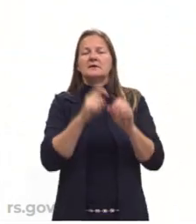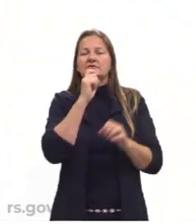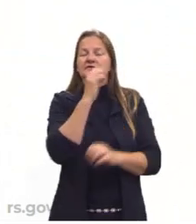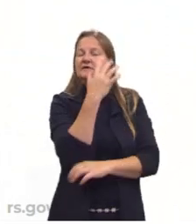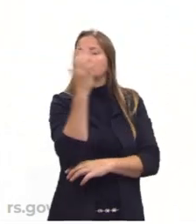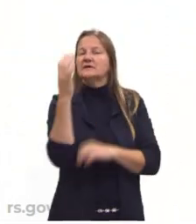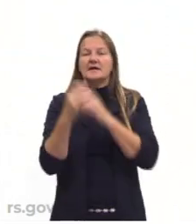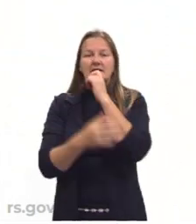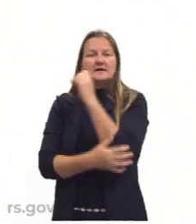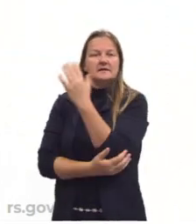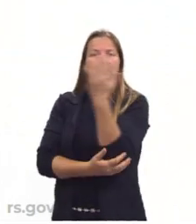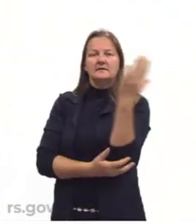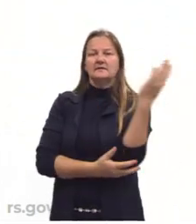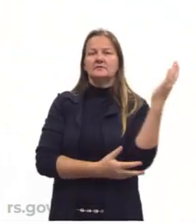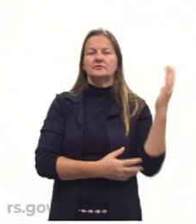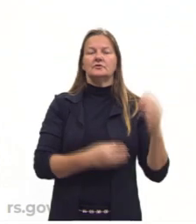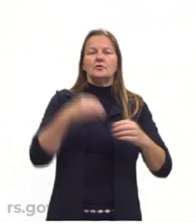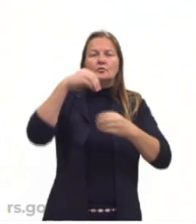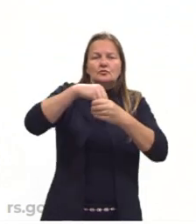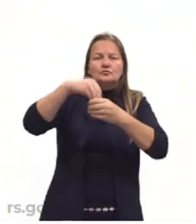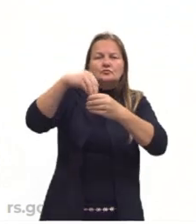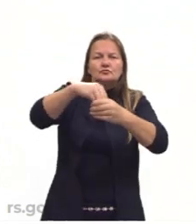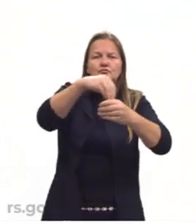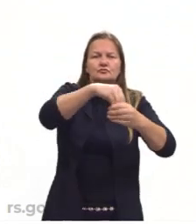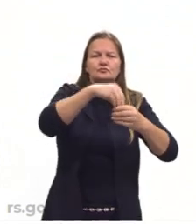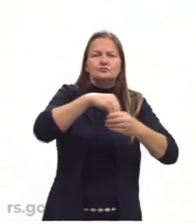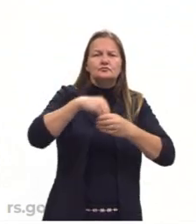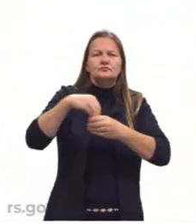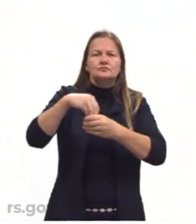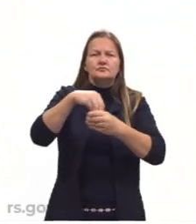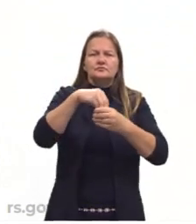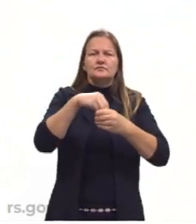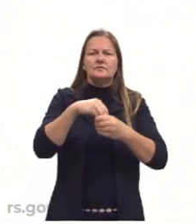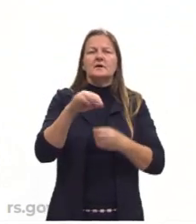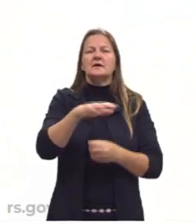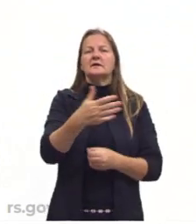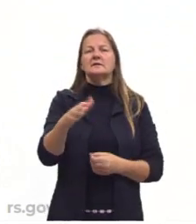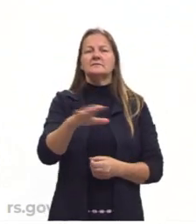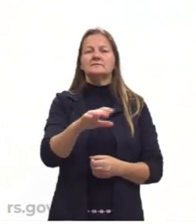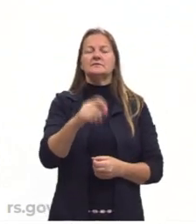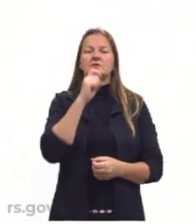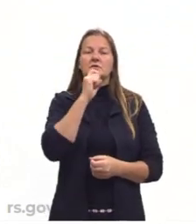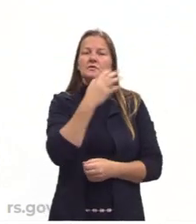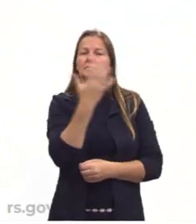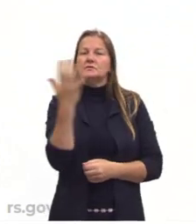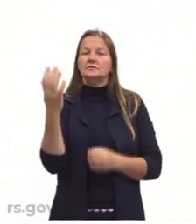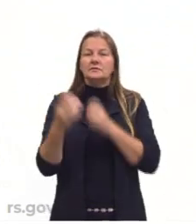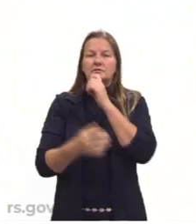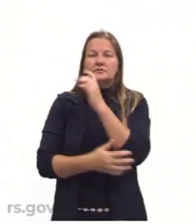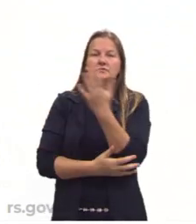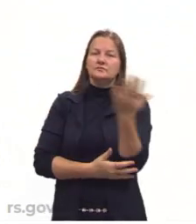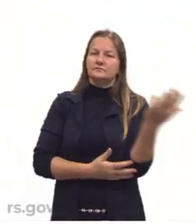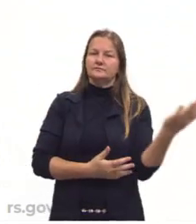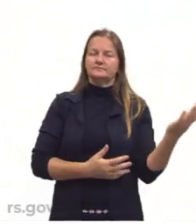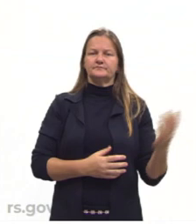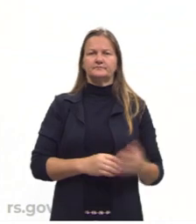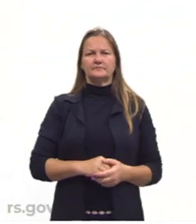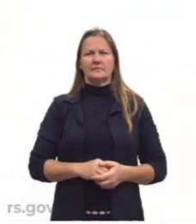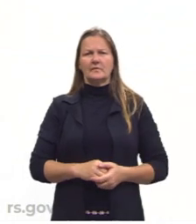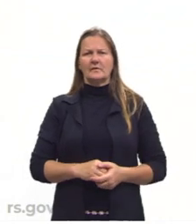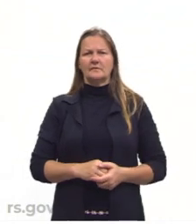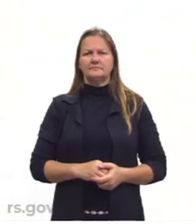natureza do plantio assim vai ser muito conforme a natureza vai conseguir fazer a agulha exato